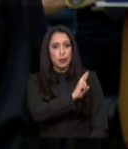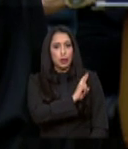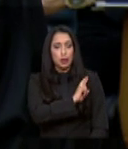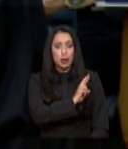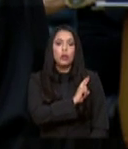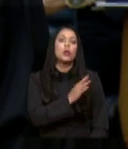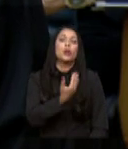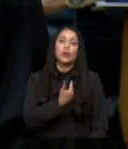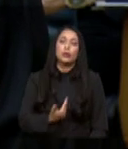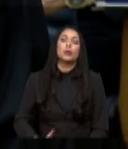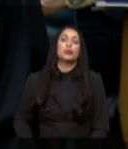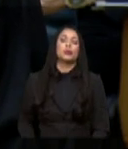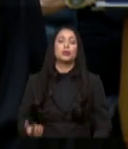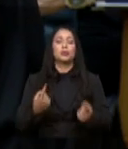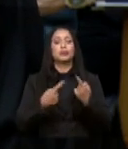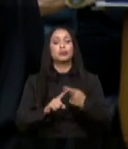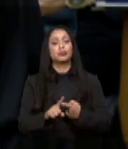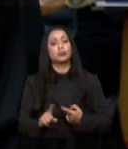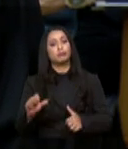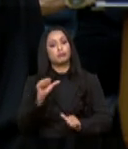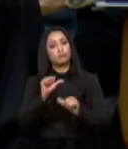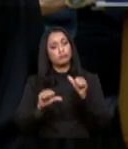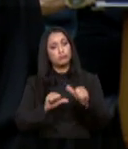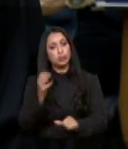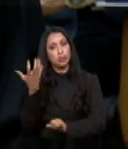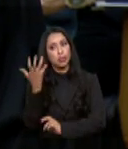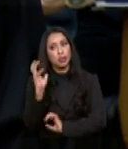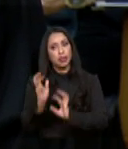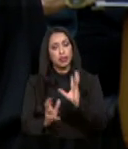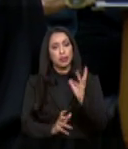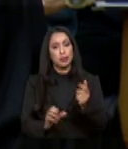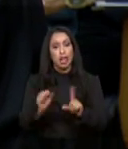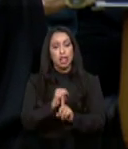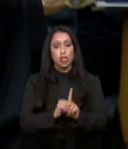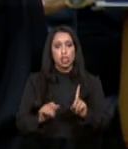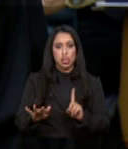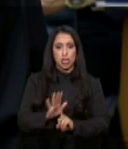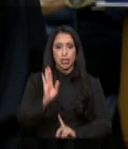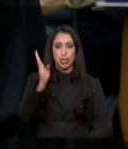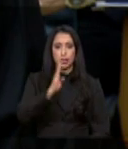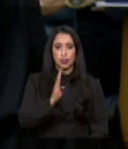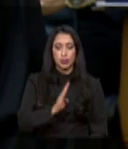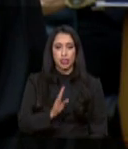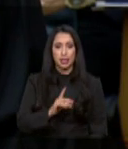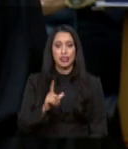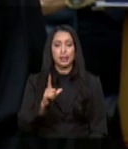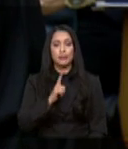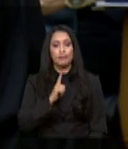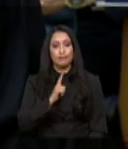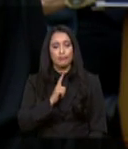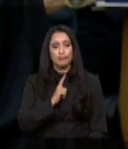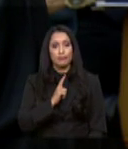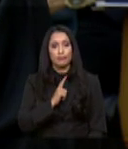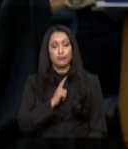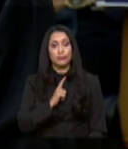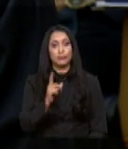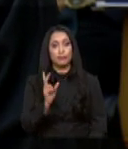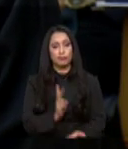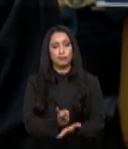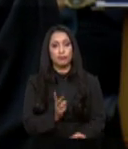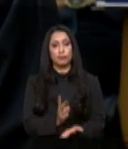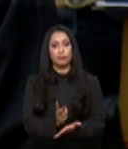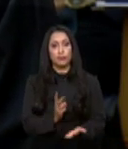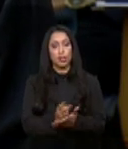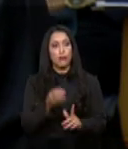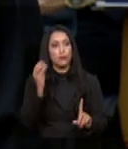instituições públicas com o combate às mudanças climáticas, a sociedade brasileira vivenciará esse estado permanente